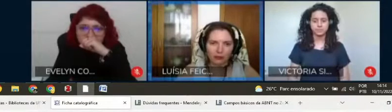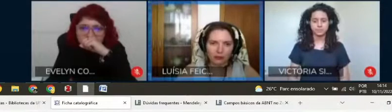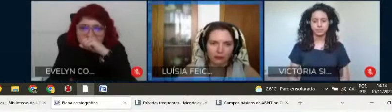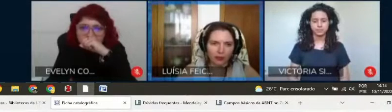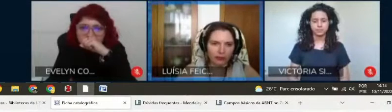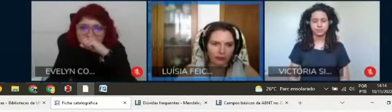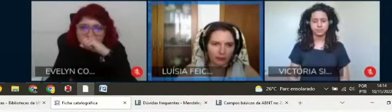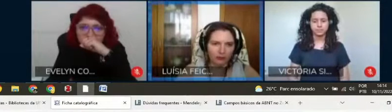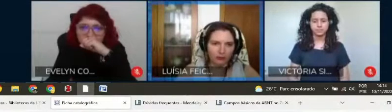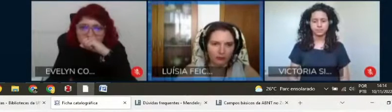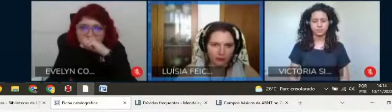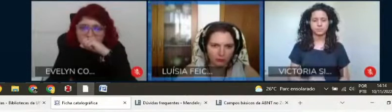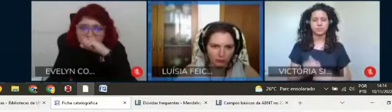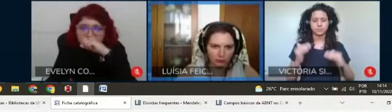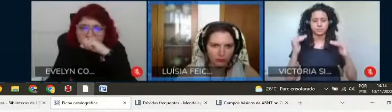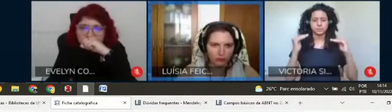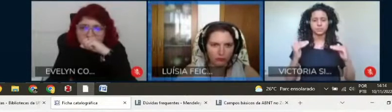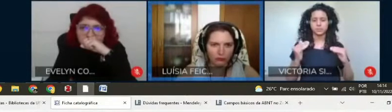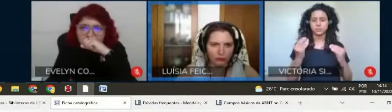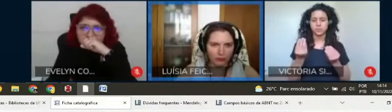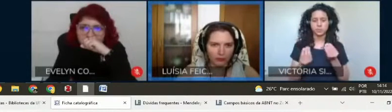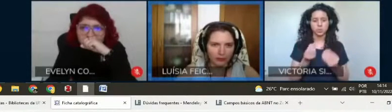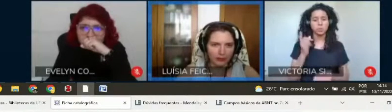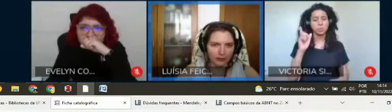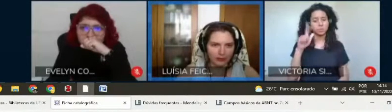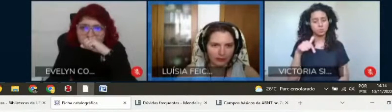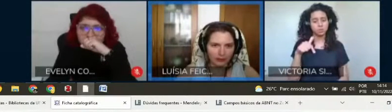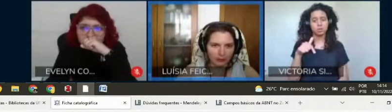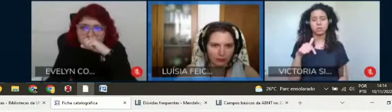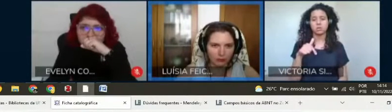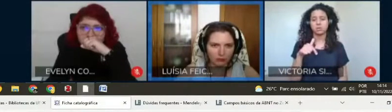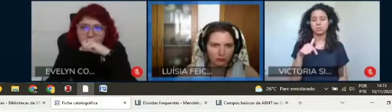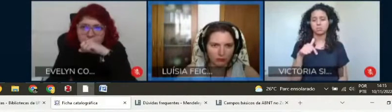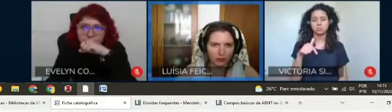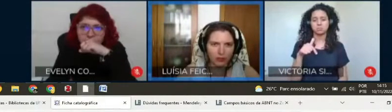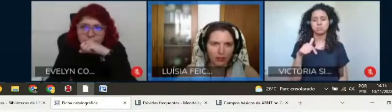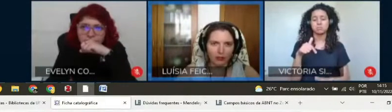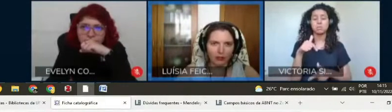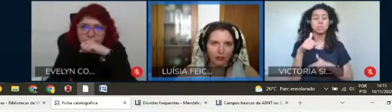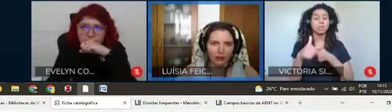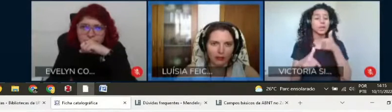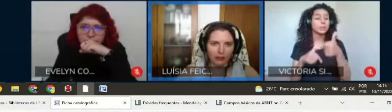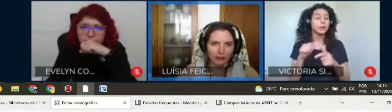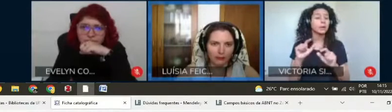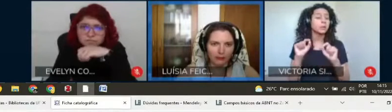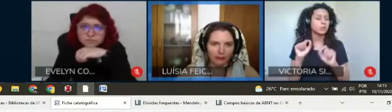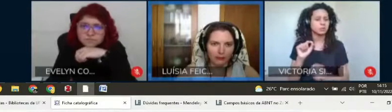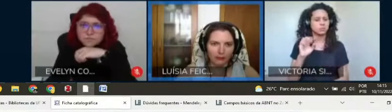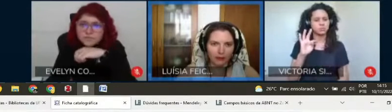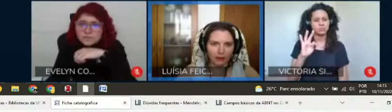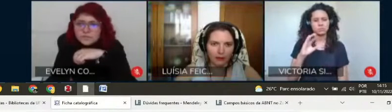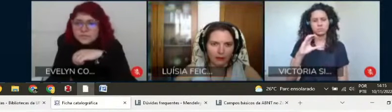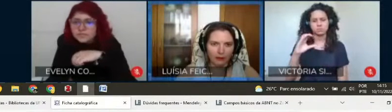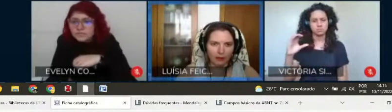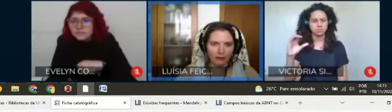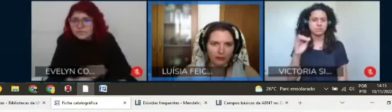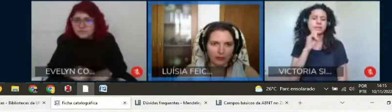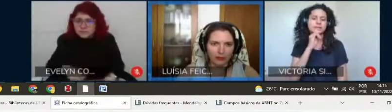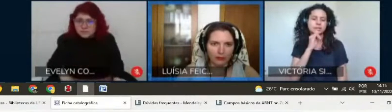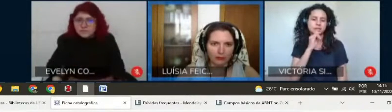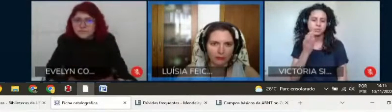Eu digo que é um trabalho de conclusão de curso, de especialização de curso. Ele é